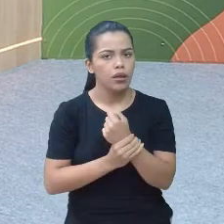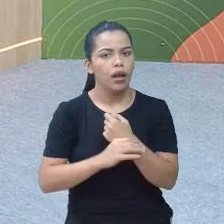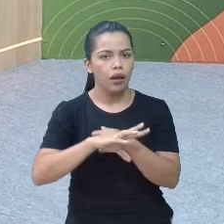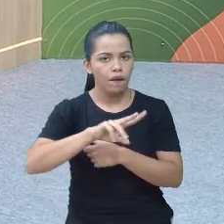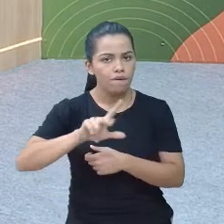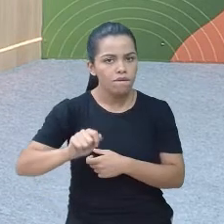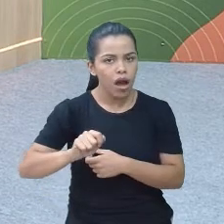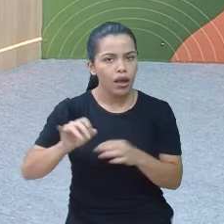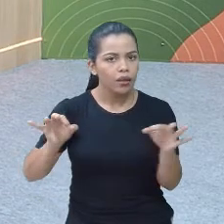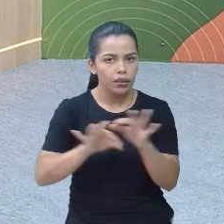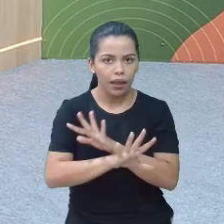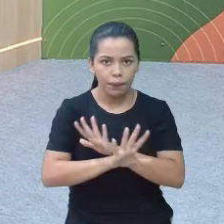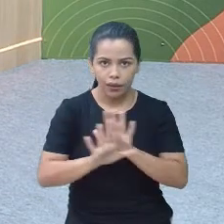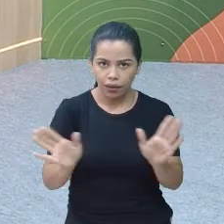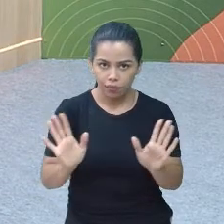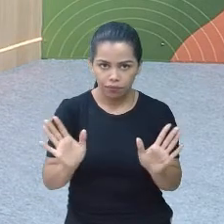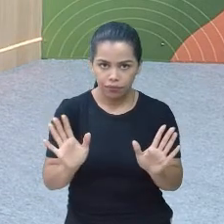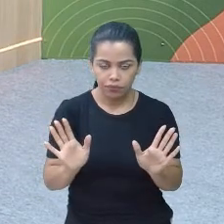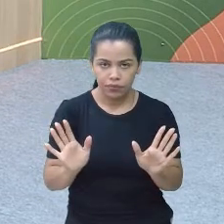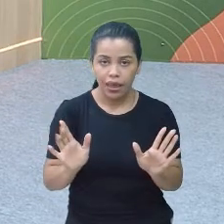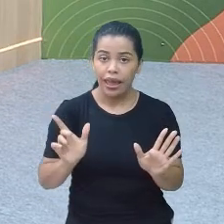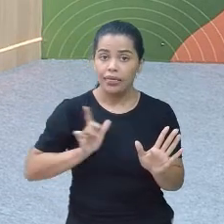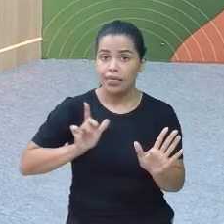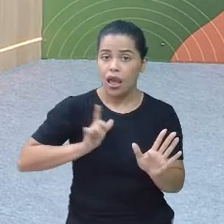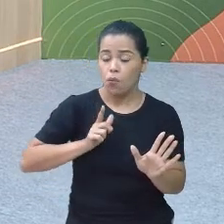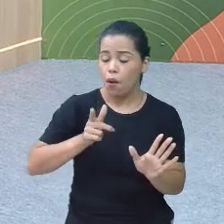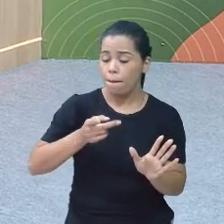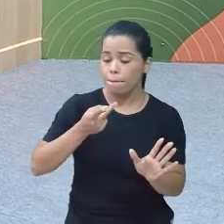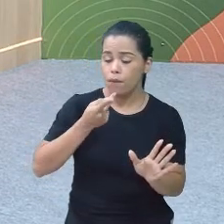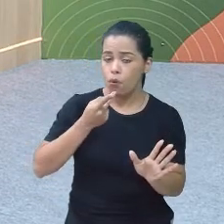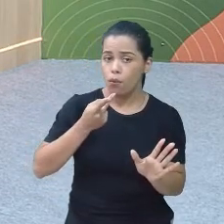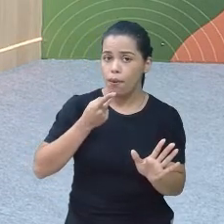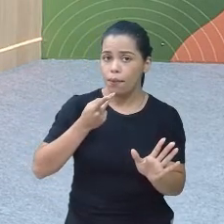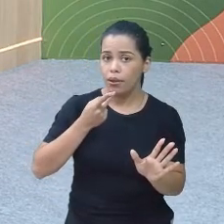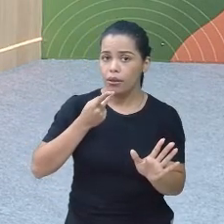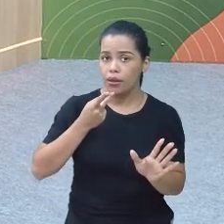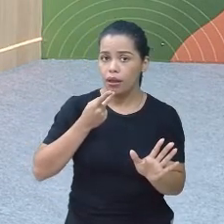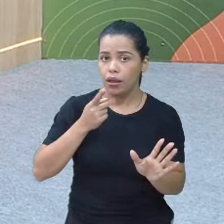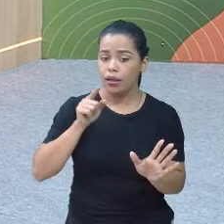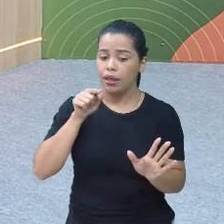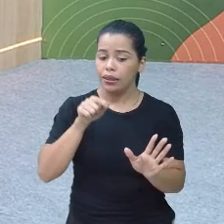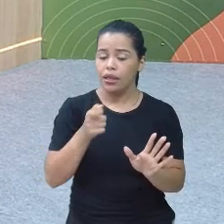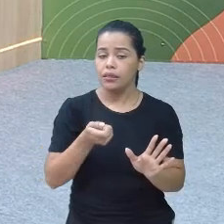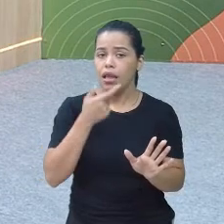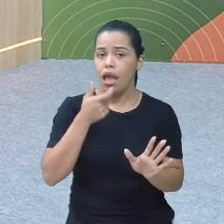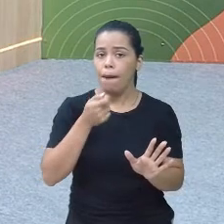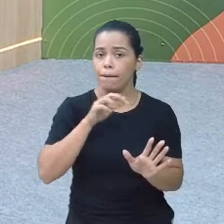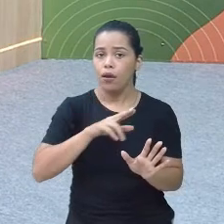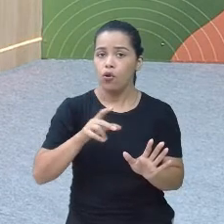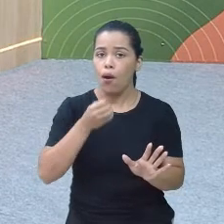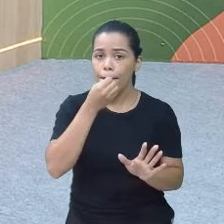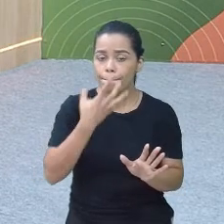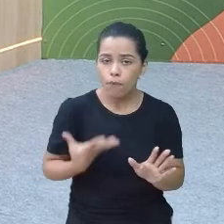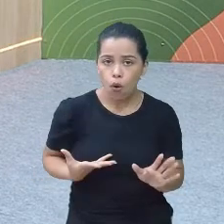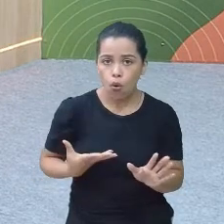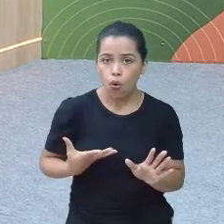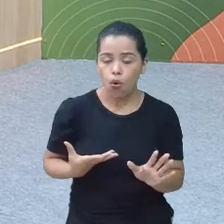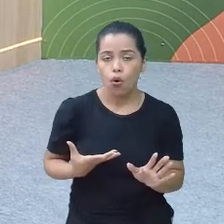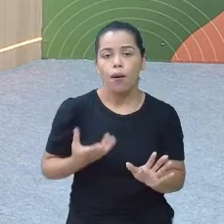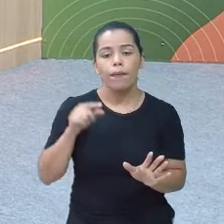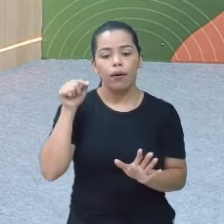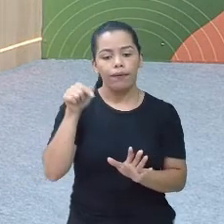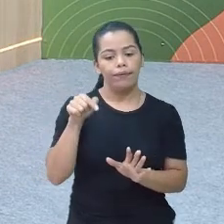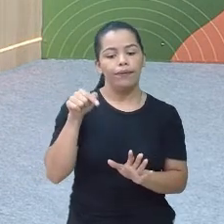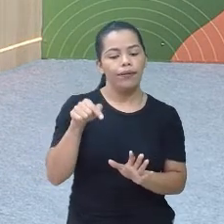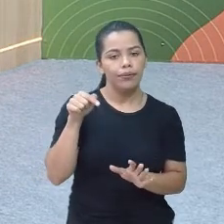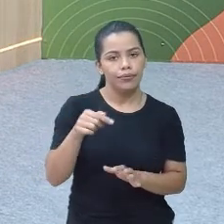vá cessar. Existe uma probabilidade de que esse remédio ele não seja eficiente para esse tipo de